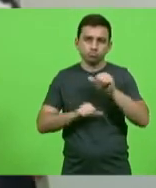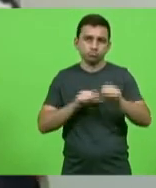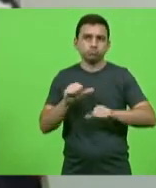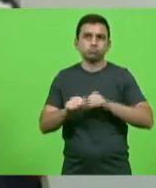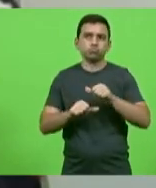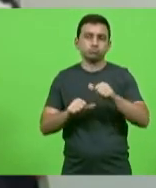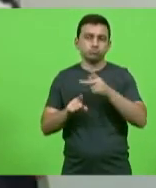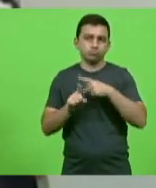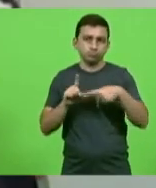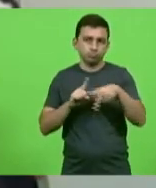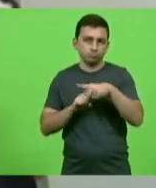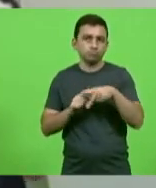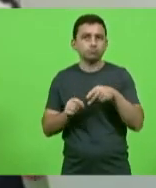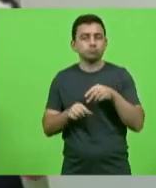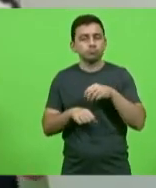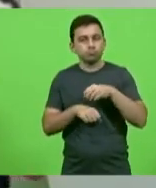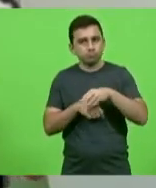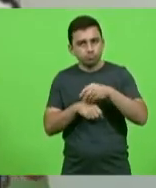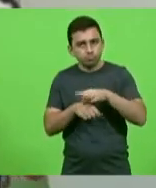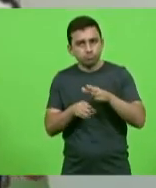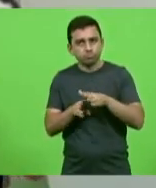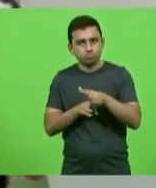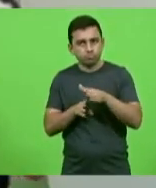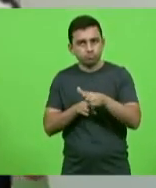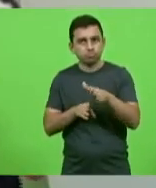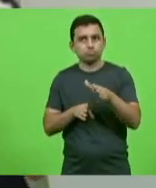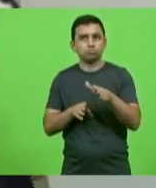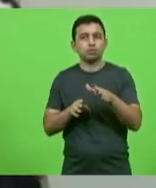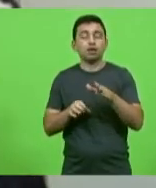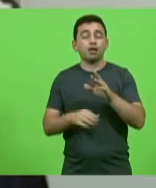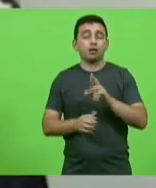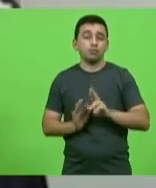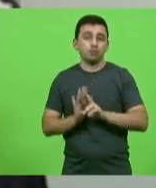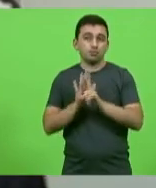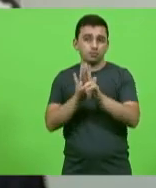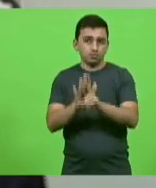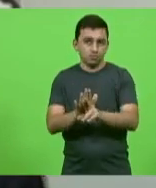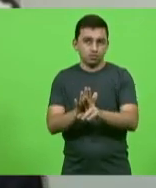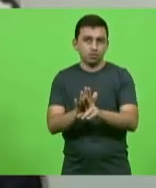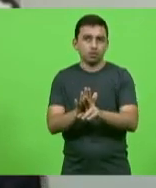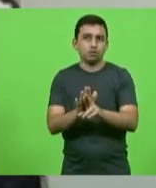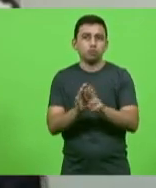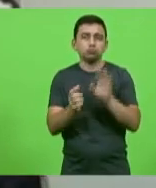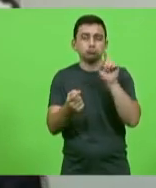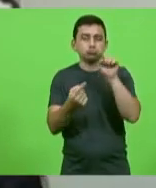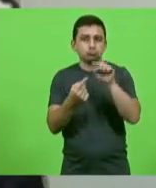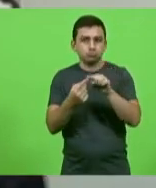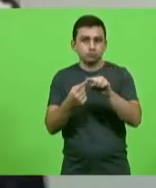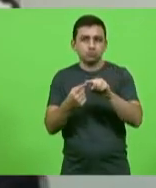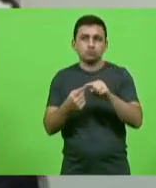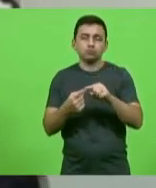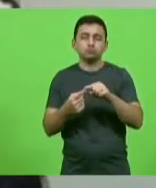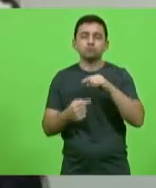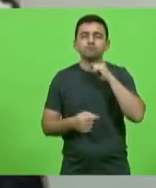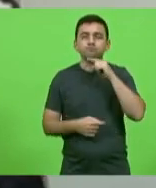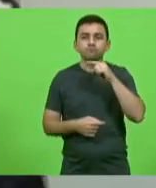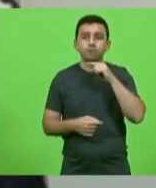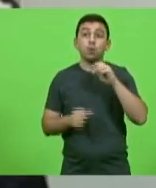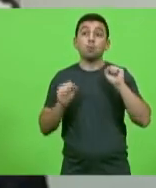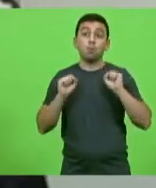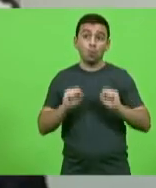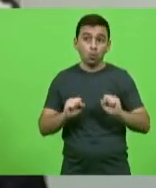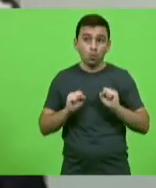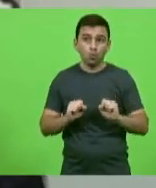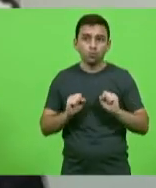ela sugerindo que todos os atos narrados na representação culminavam na impossibilidade na possibilidade